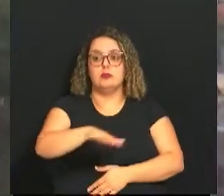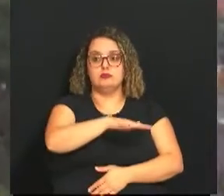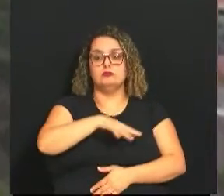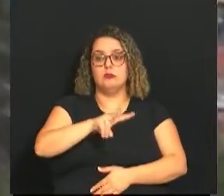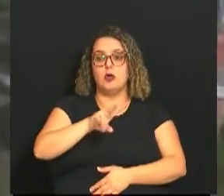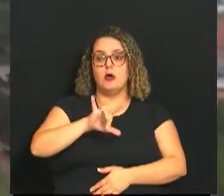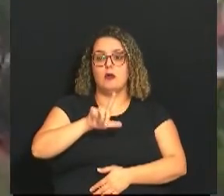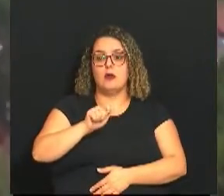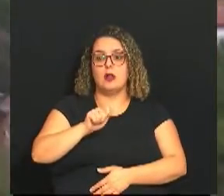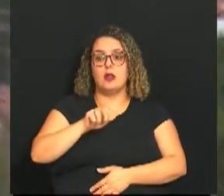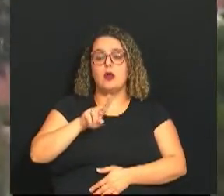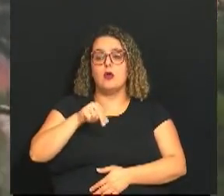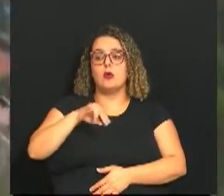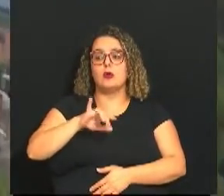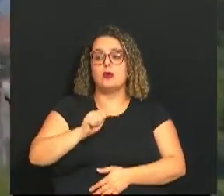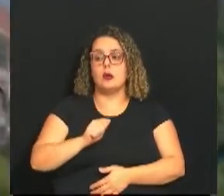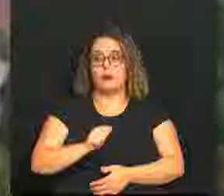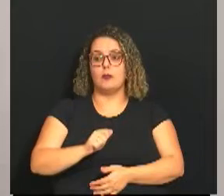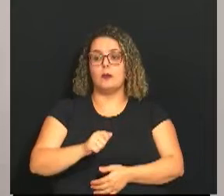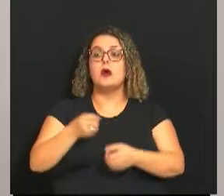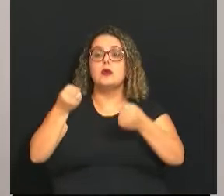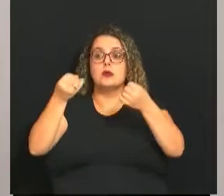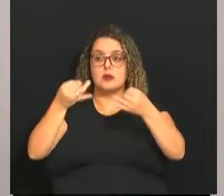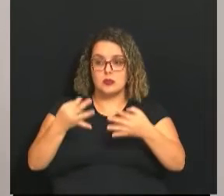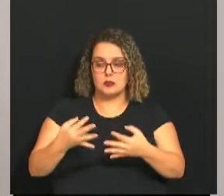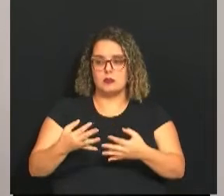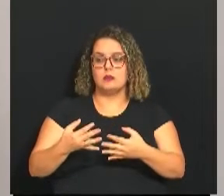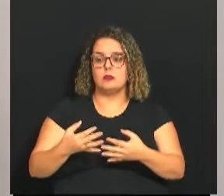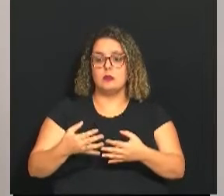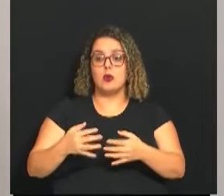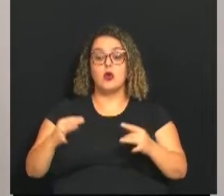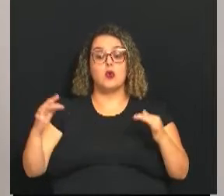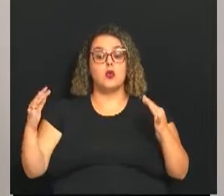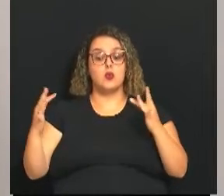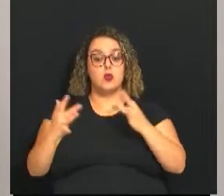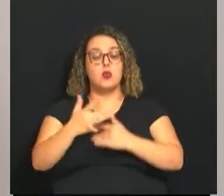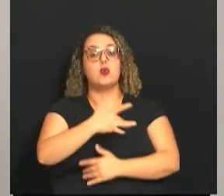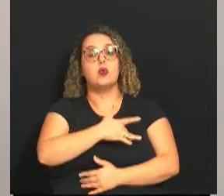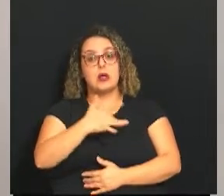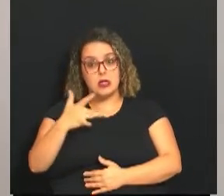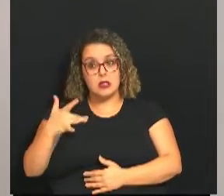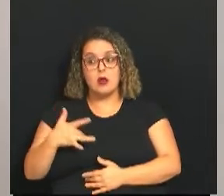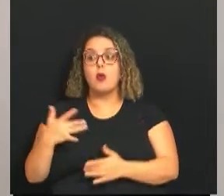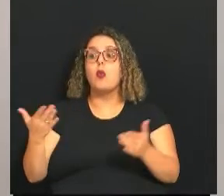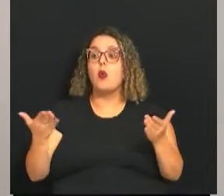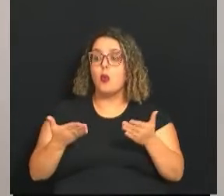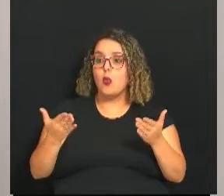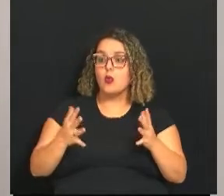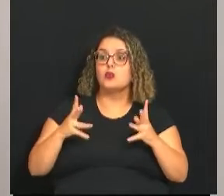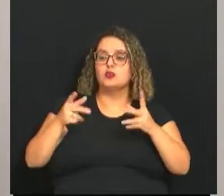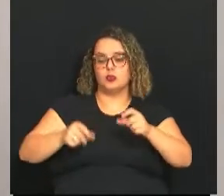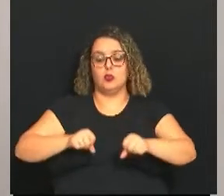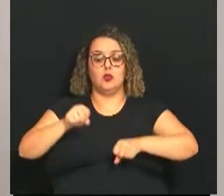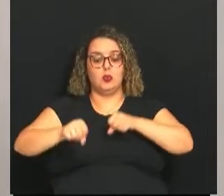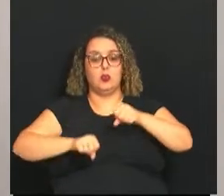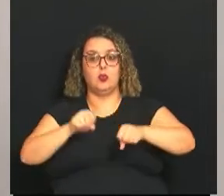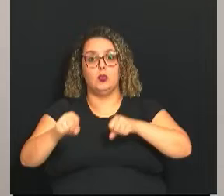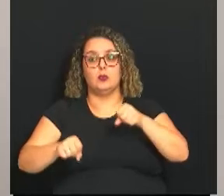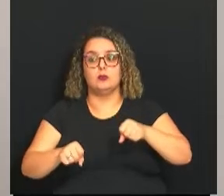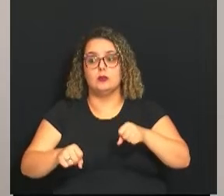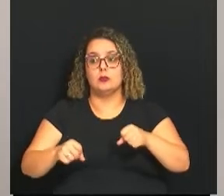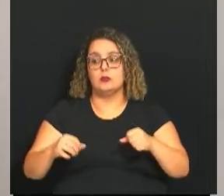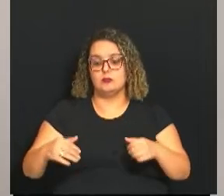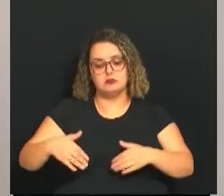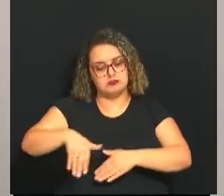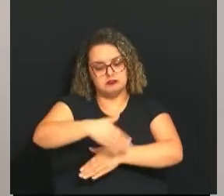O parlamentar explicou o documento. Mobilidade, né, saúde, e ali hoje todos que andam de bicicleta ali andam na rua, transitam